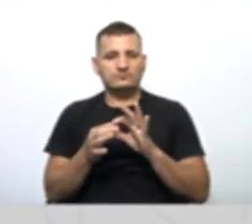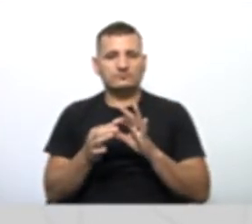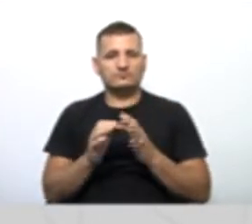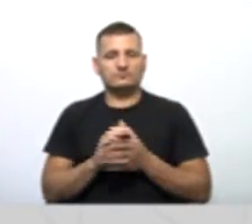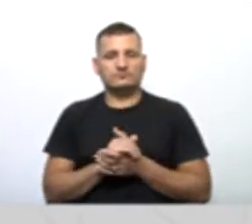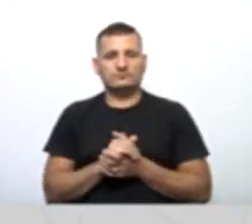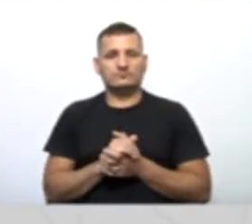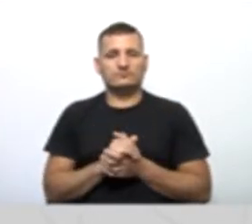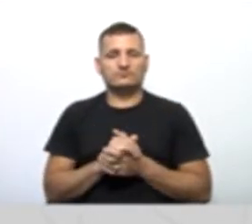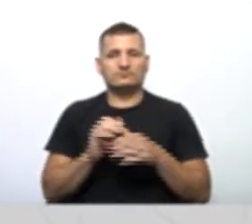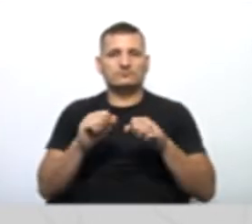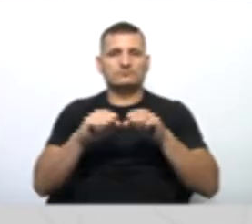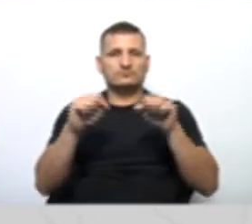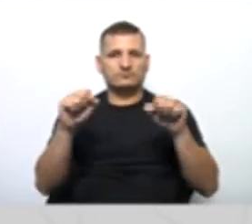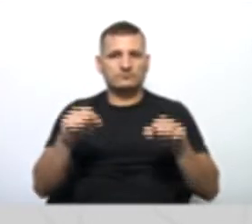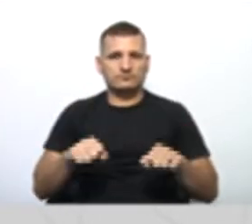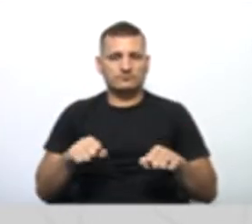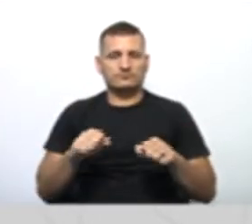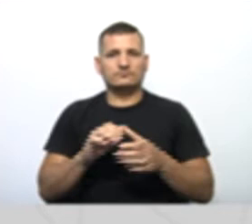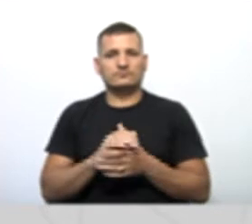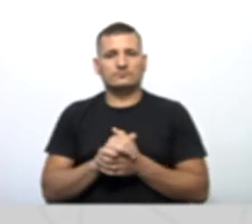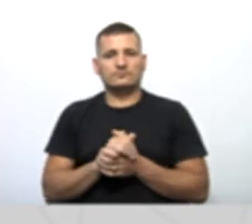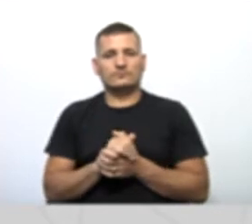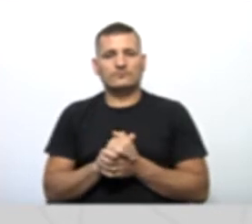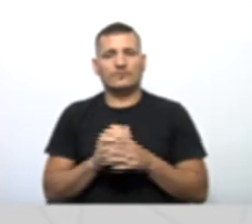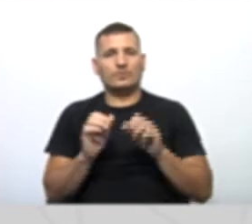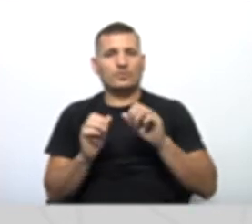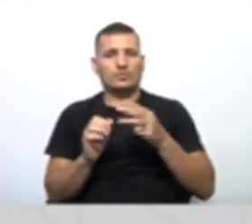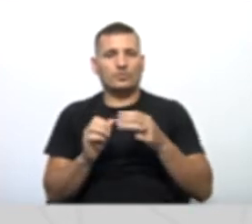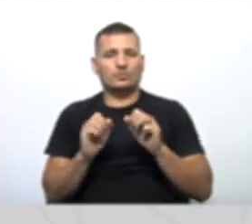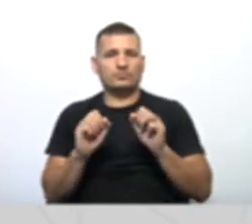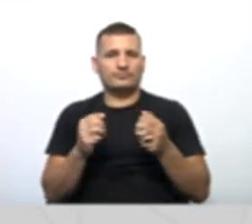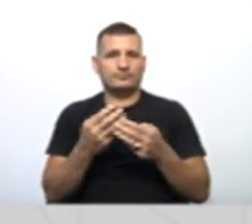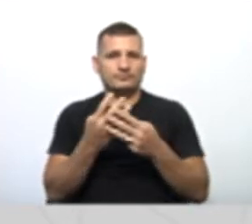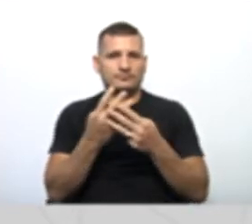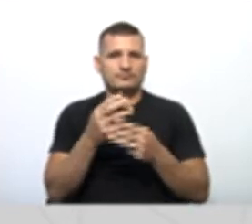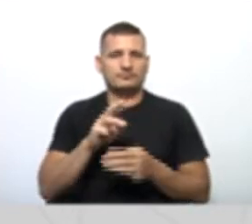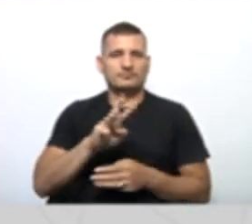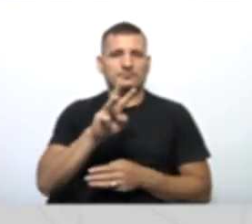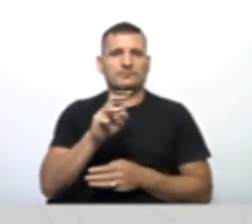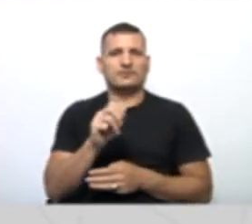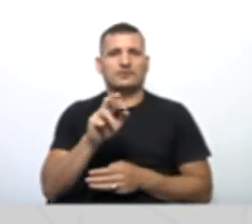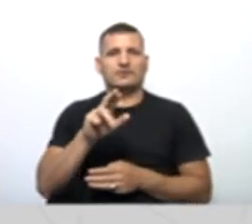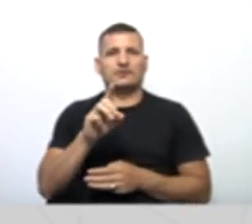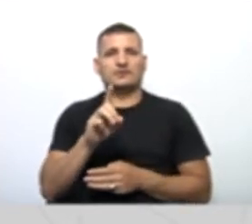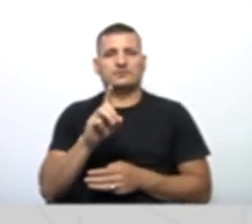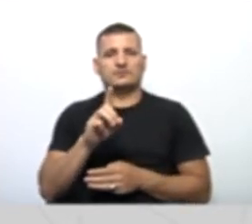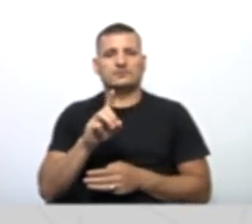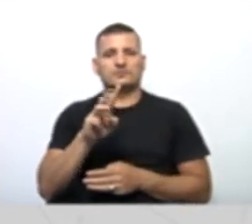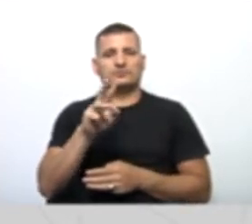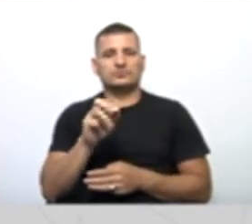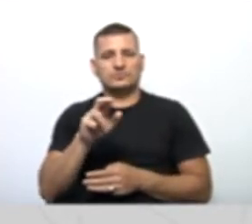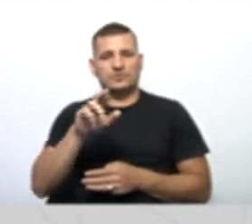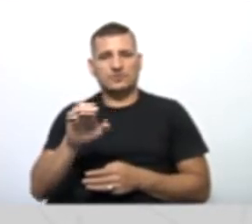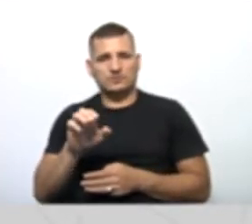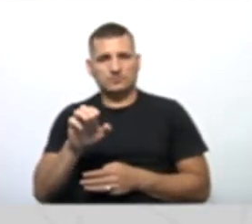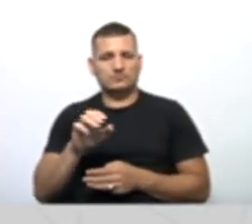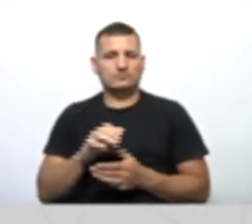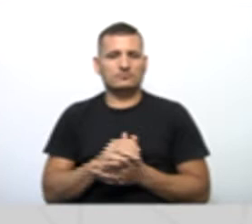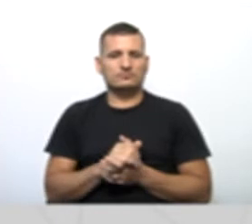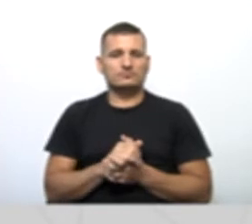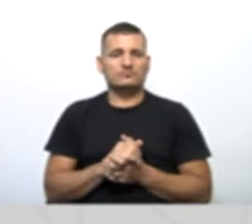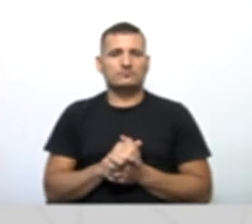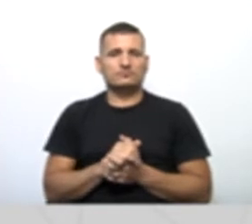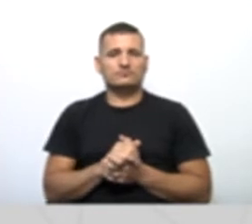de software, né, de hardware e software da organização. Que o dispositivo, ele, novamente, né, ele pode ser